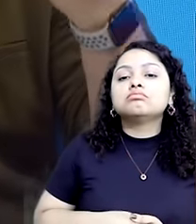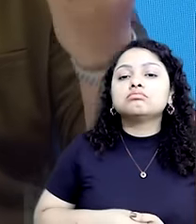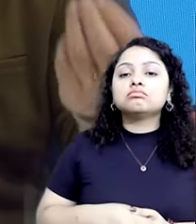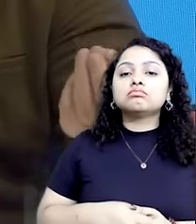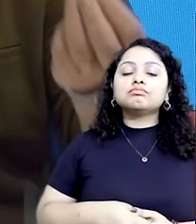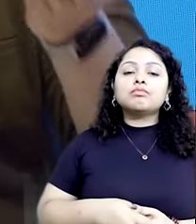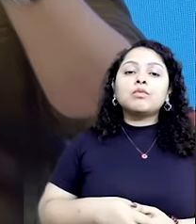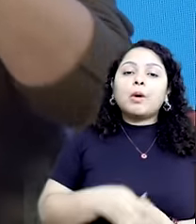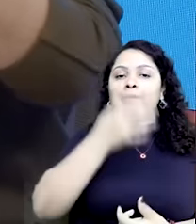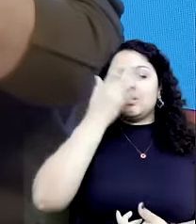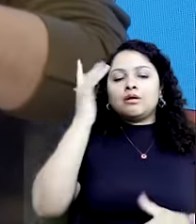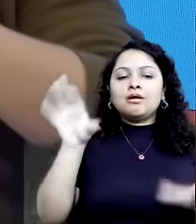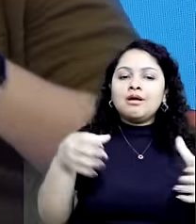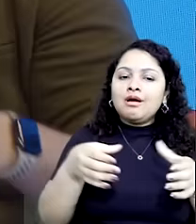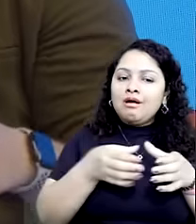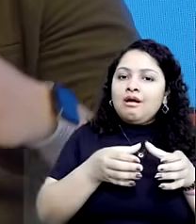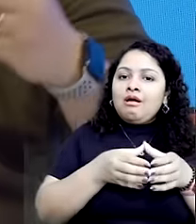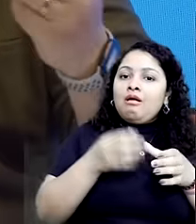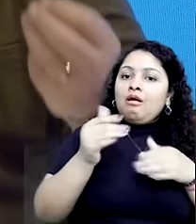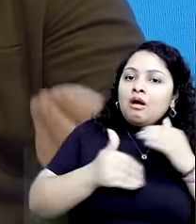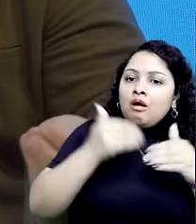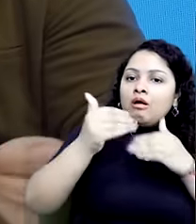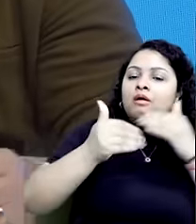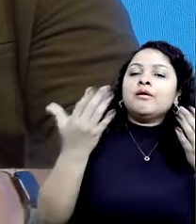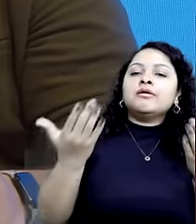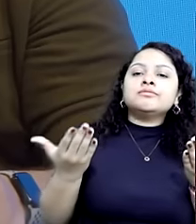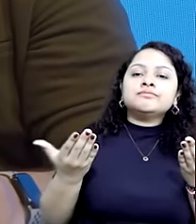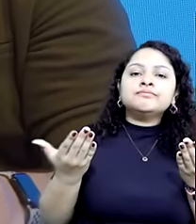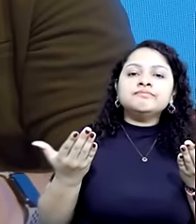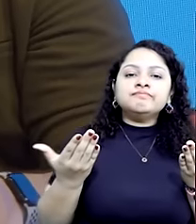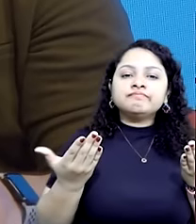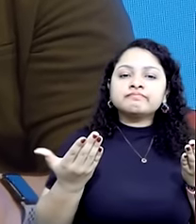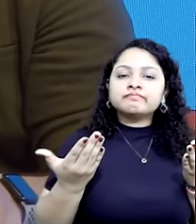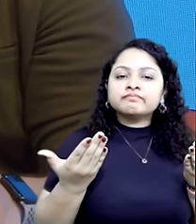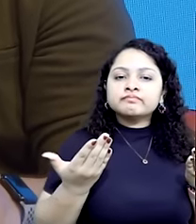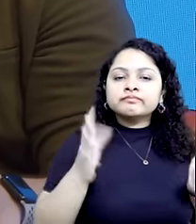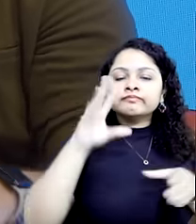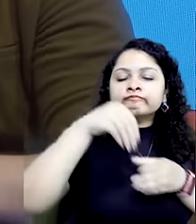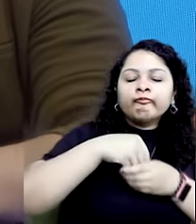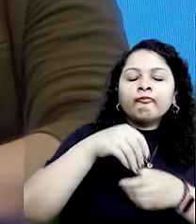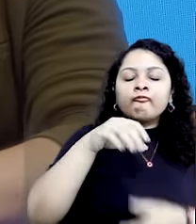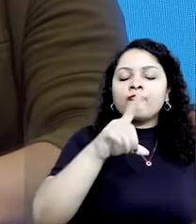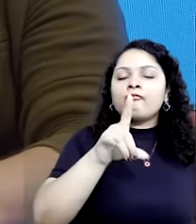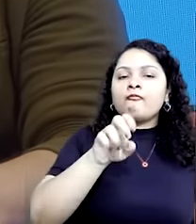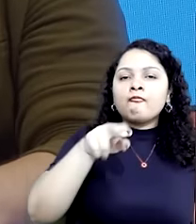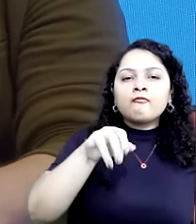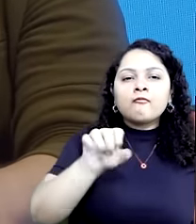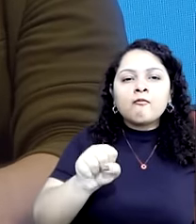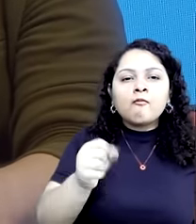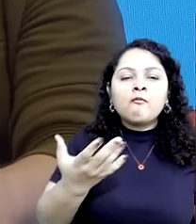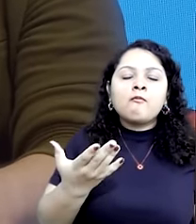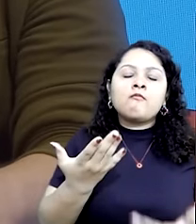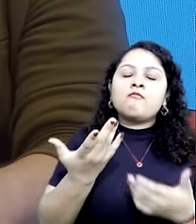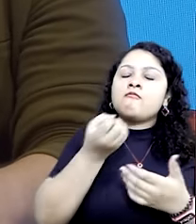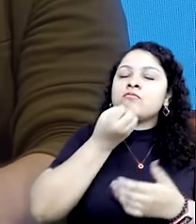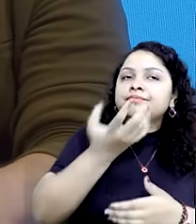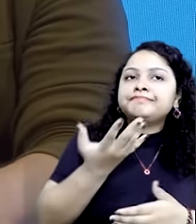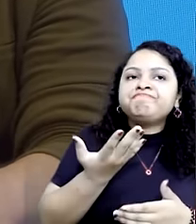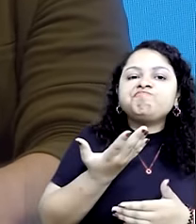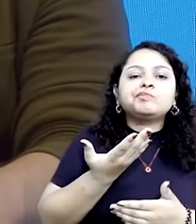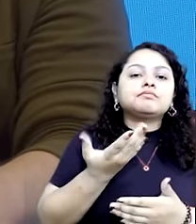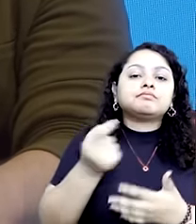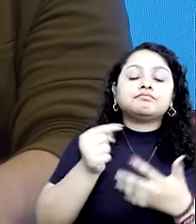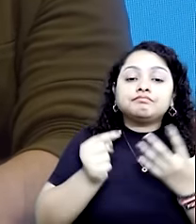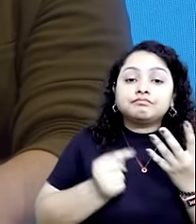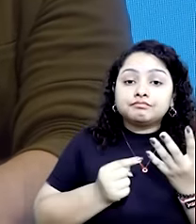repente estão pegando alguém da equipe para poder desenvolver um desenvolvedor dali para desenvolver dentro do deles ou pegando as boas práticas então assim